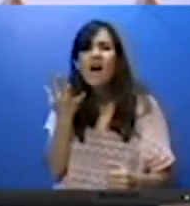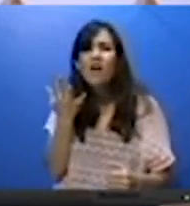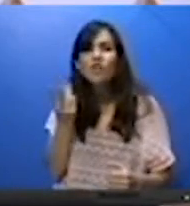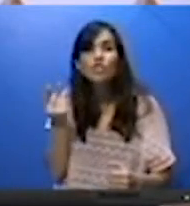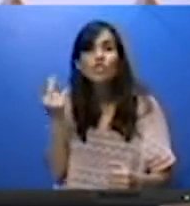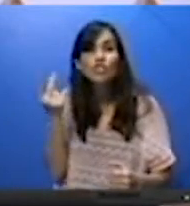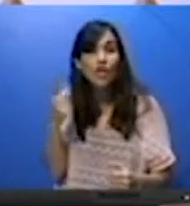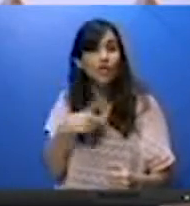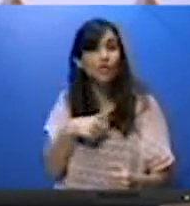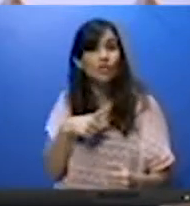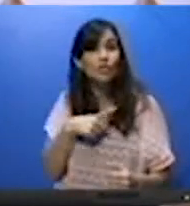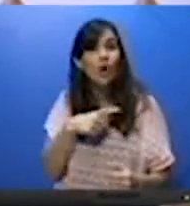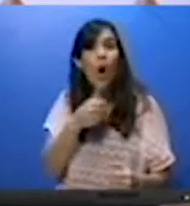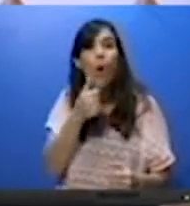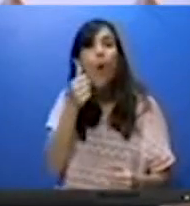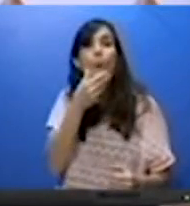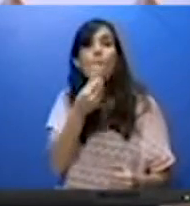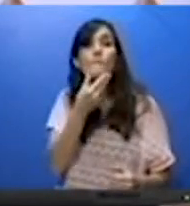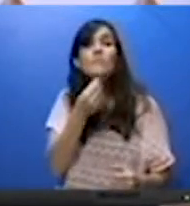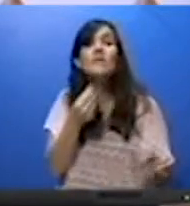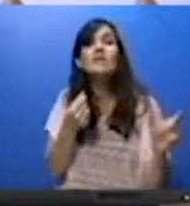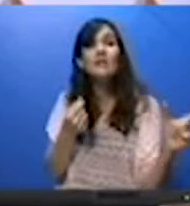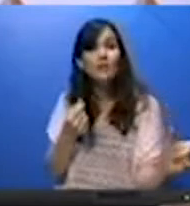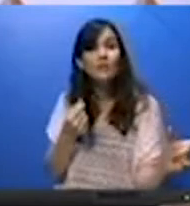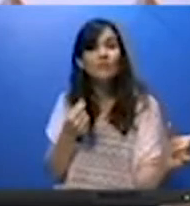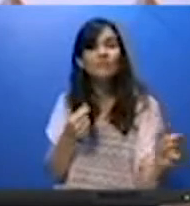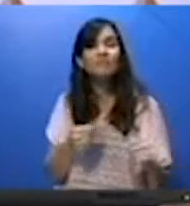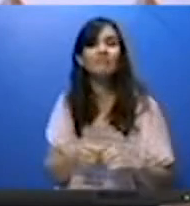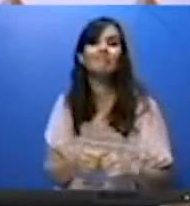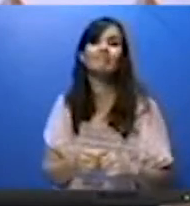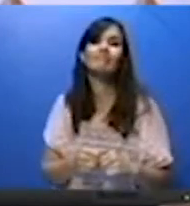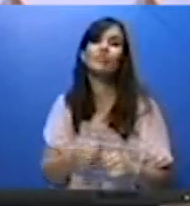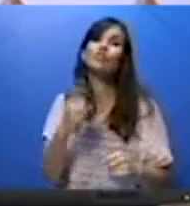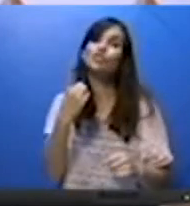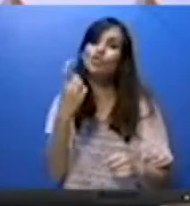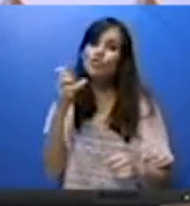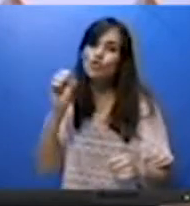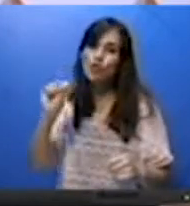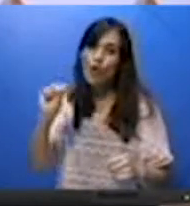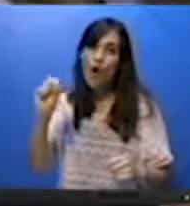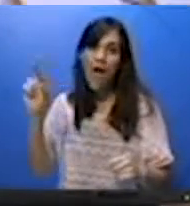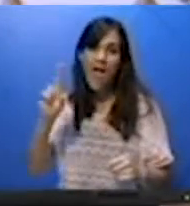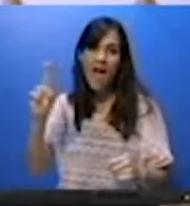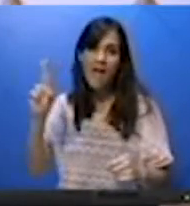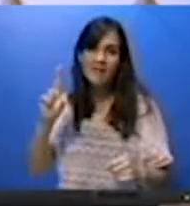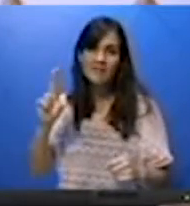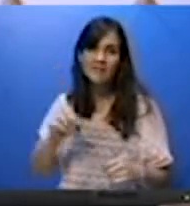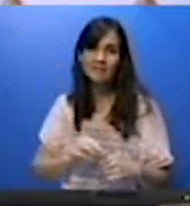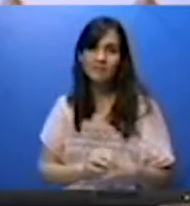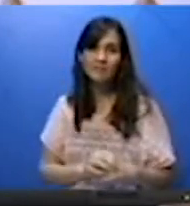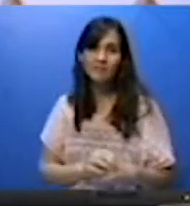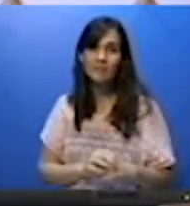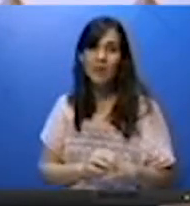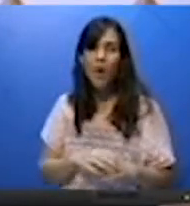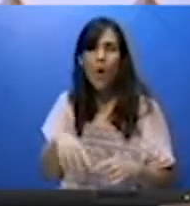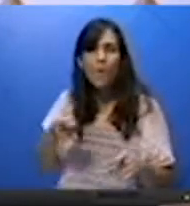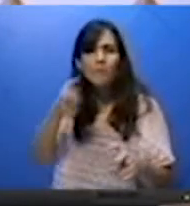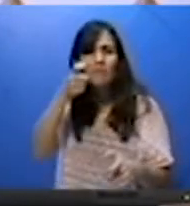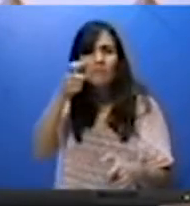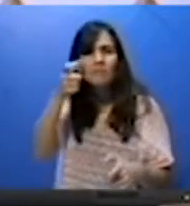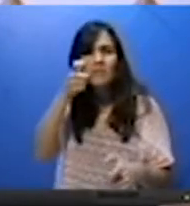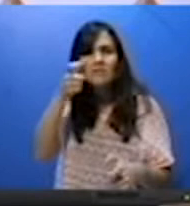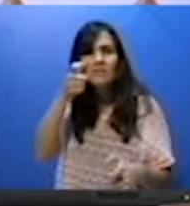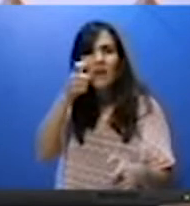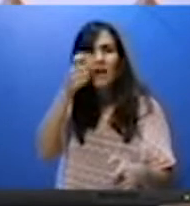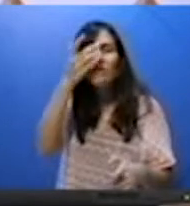quarto tinha há 18 comer o que eu parei observe que aqui